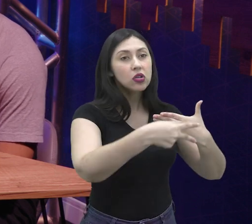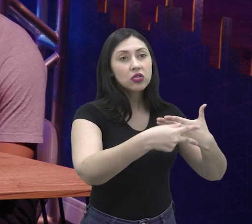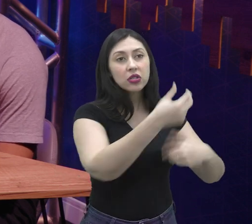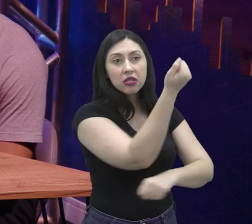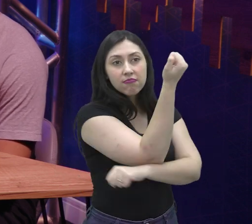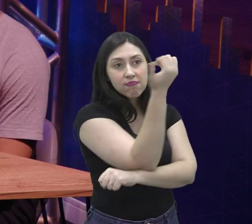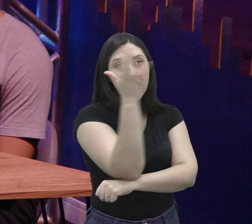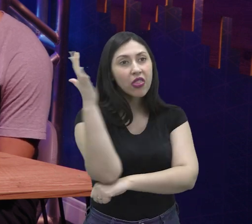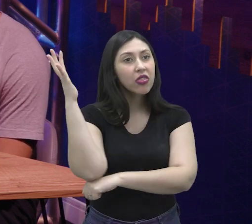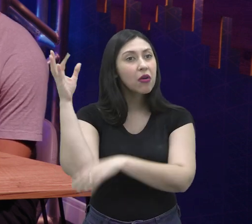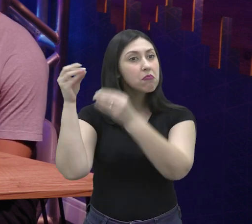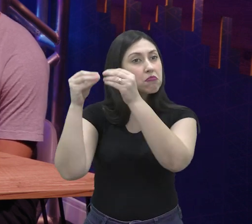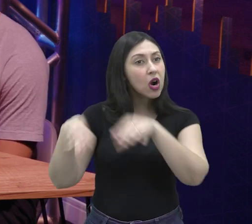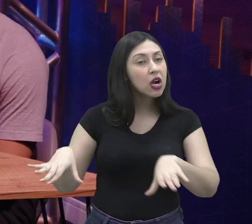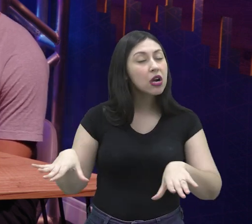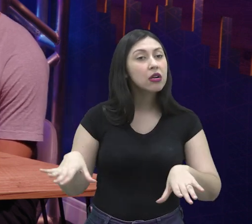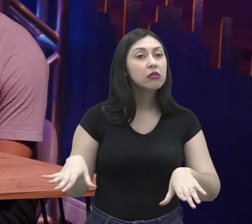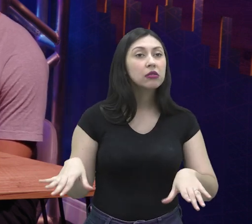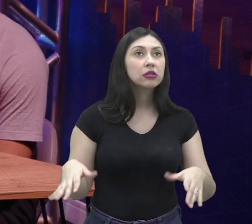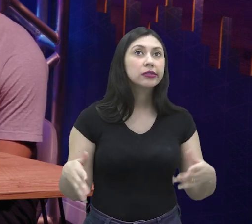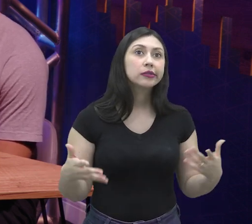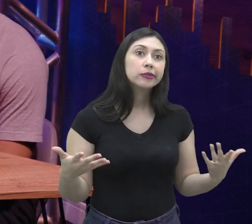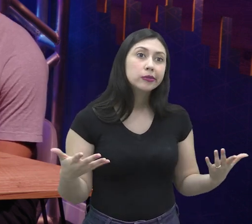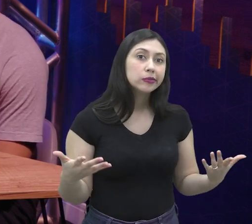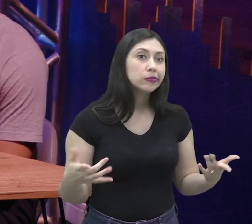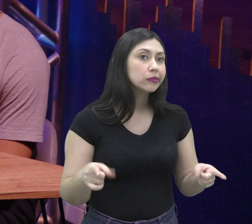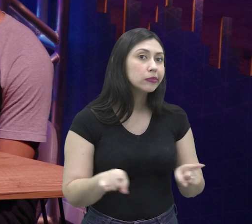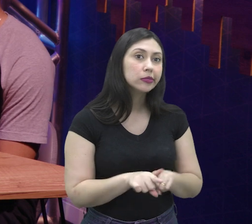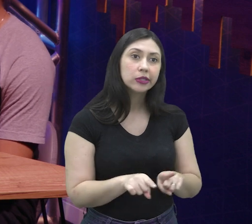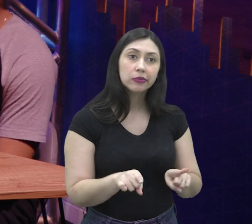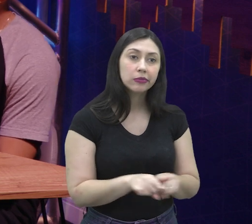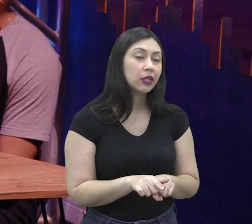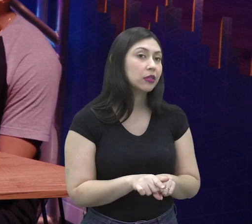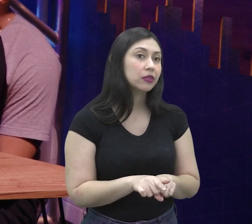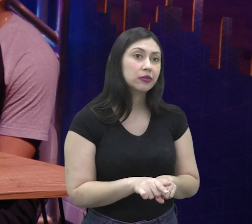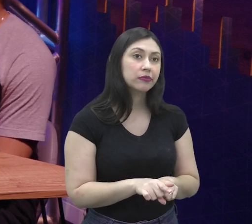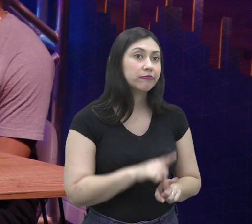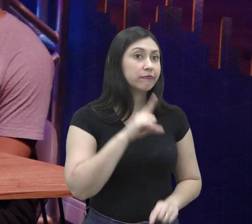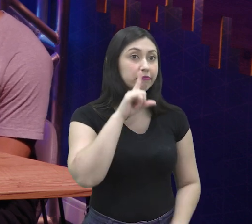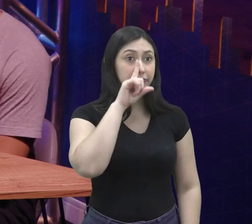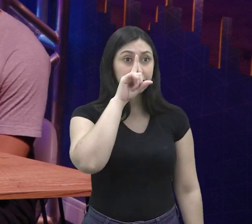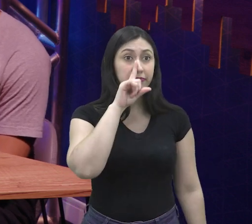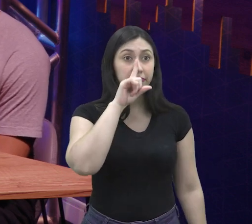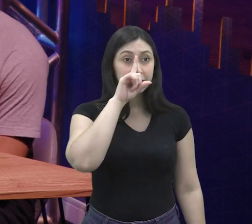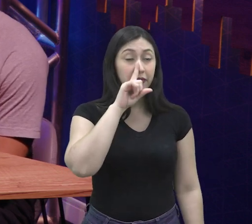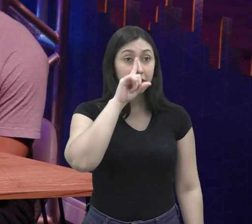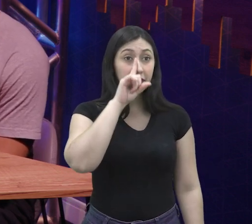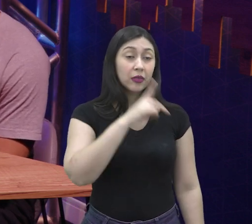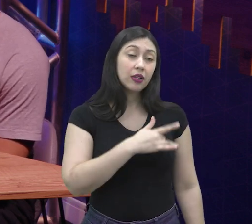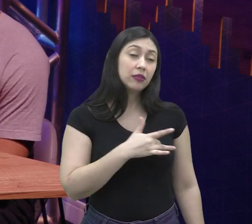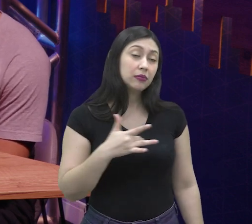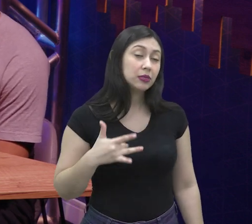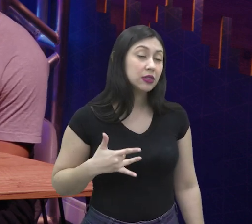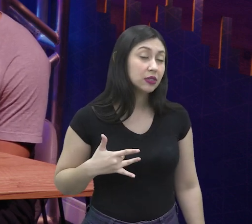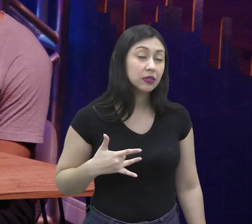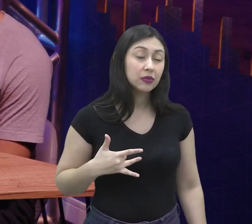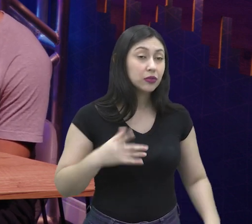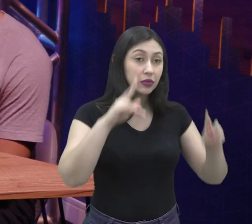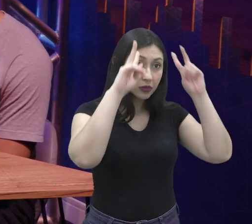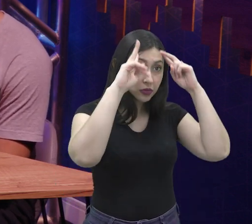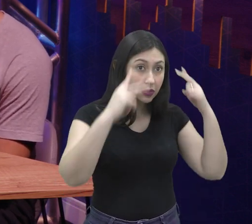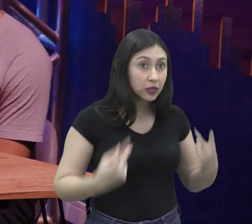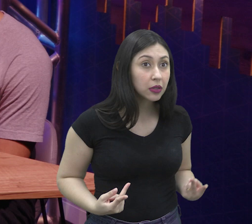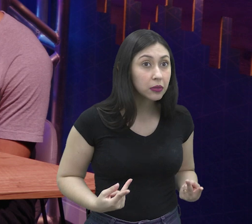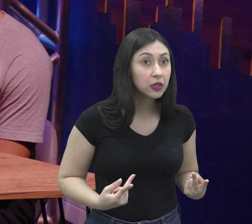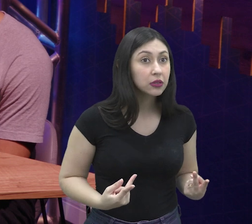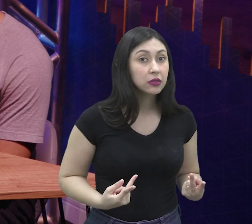para a natureza e fora toda, né, os outros riscos para a saúde, né, humana. A